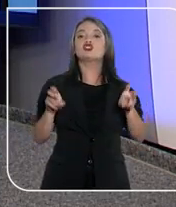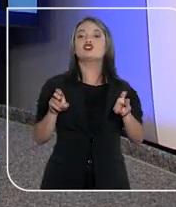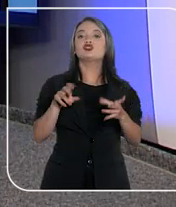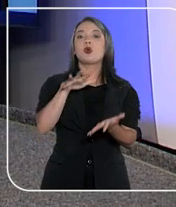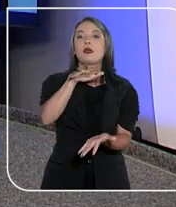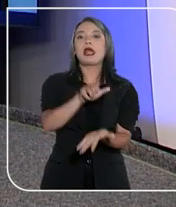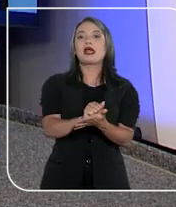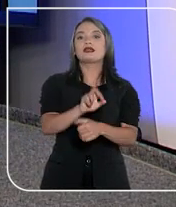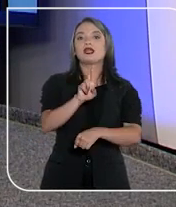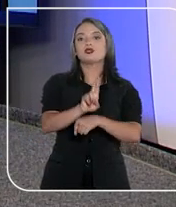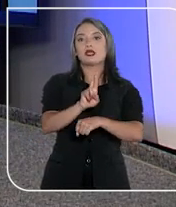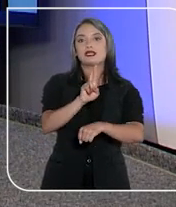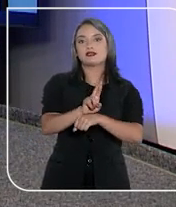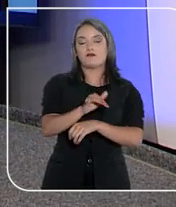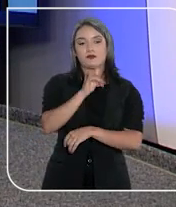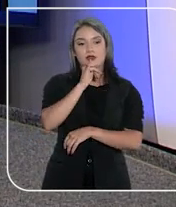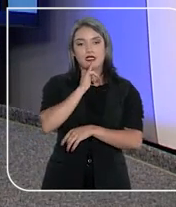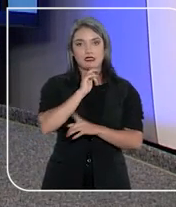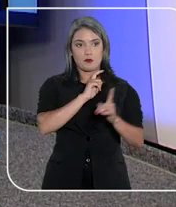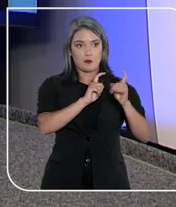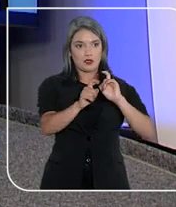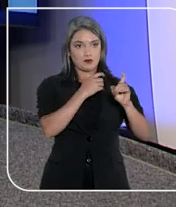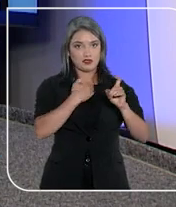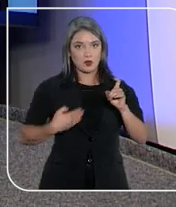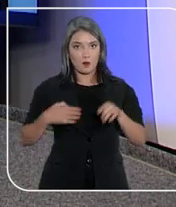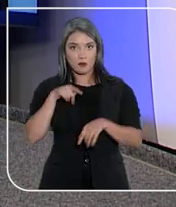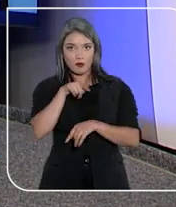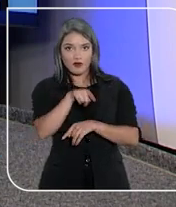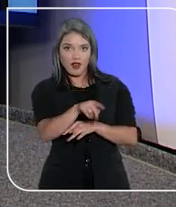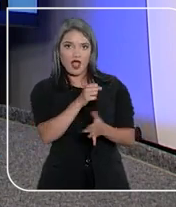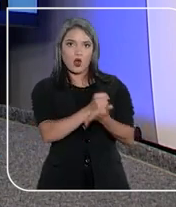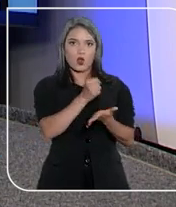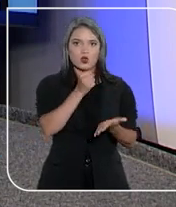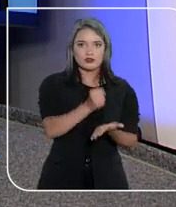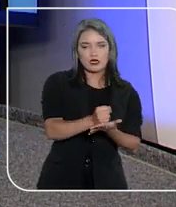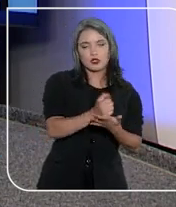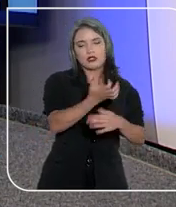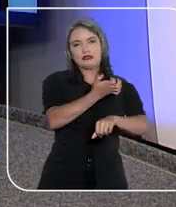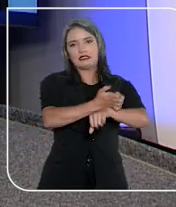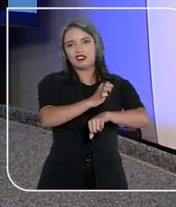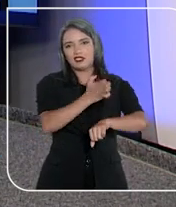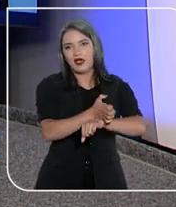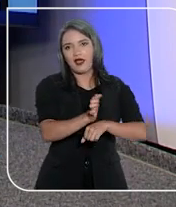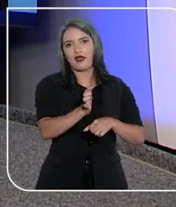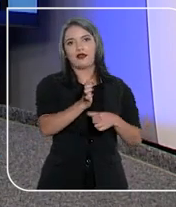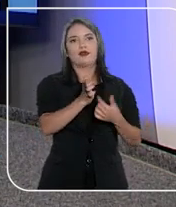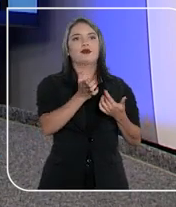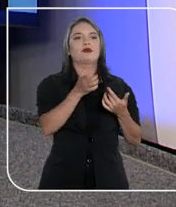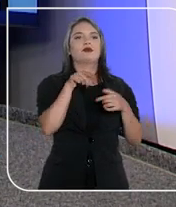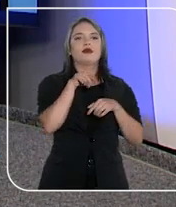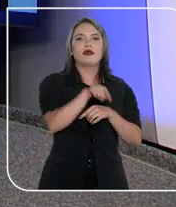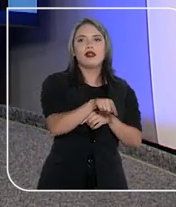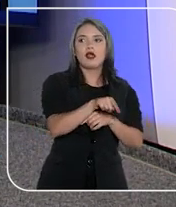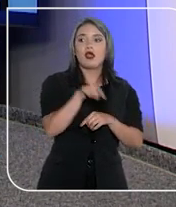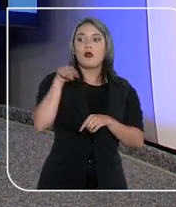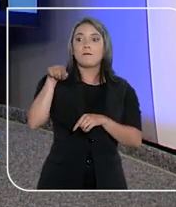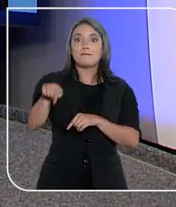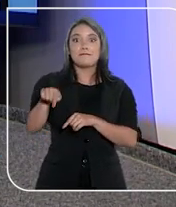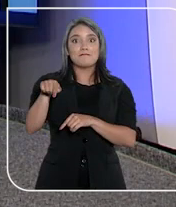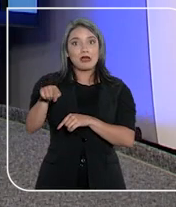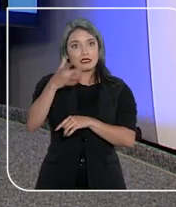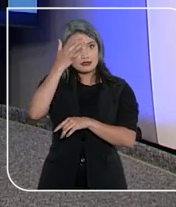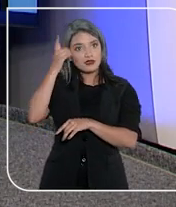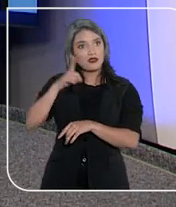administração contrata algum temporário, enfim, estagiário para ocupar a vaga prevista em edital, e tem candidatos no cadastro